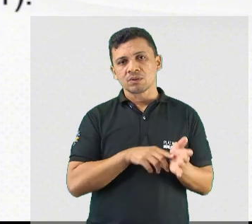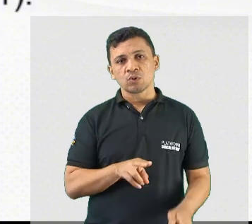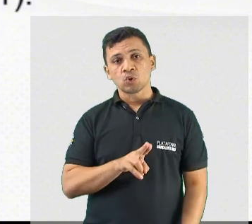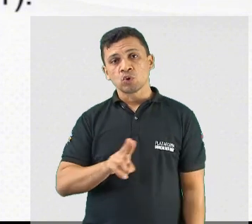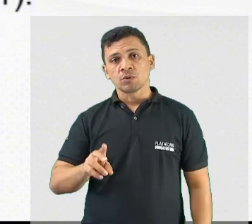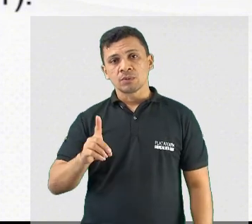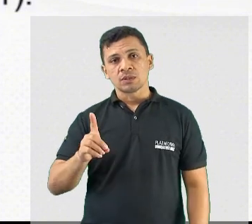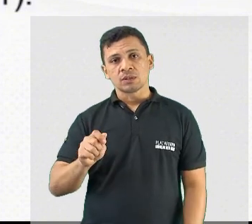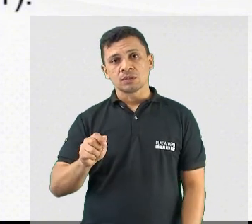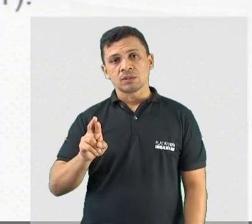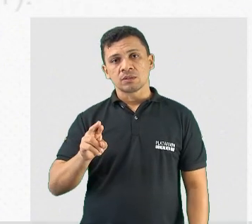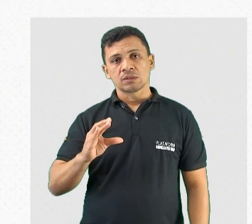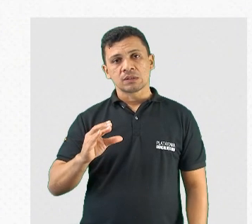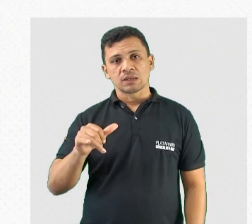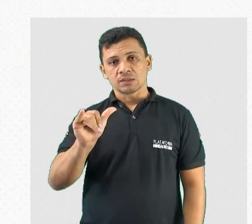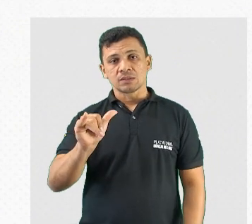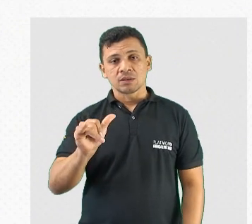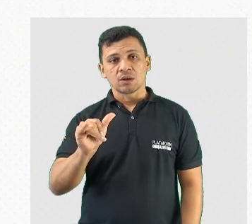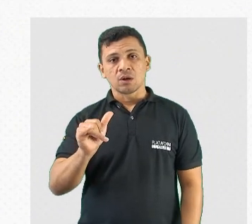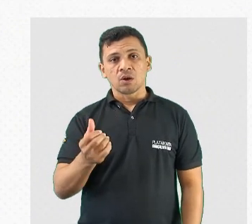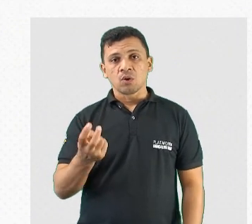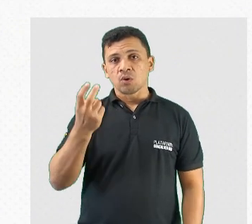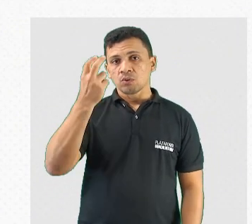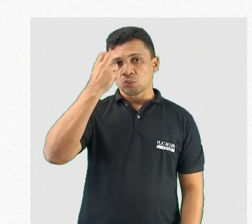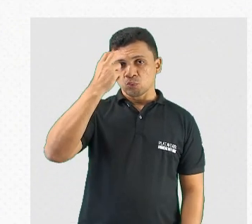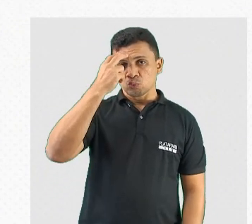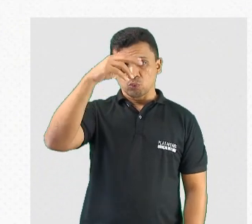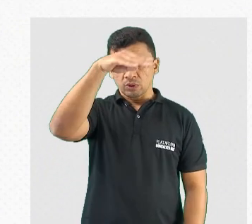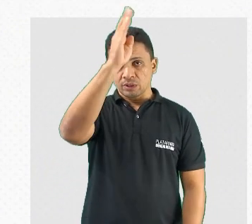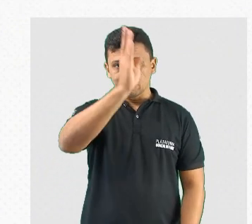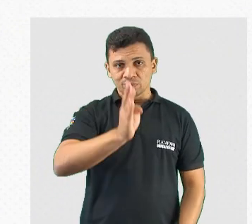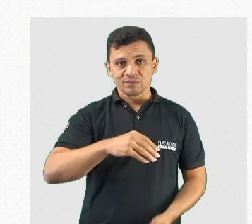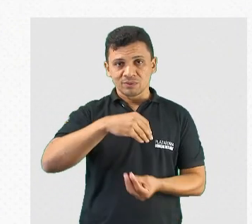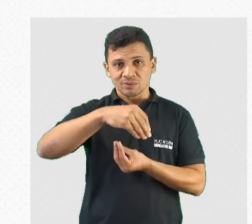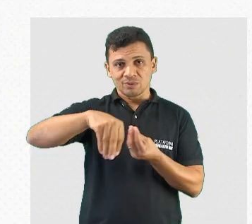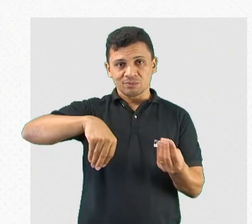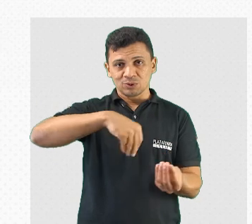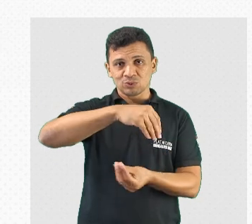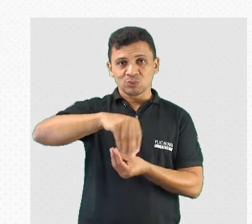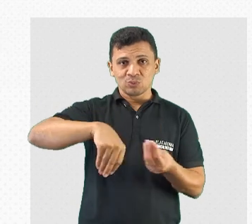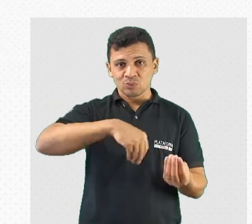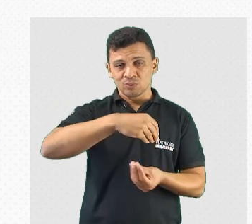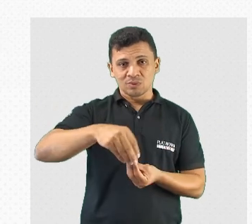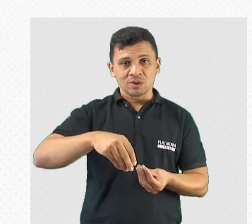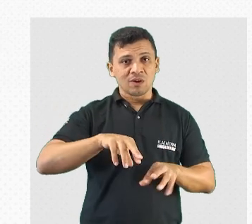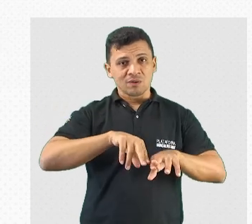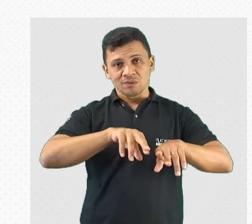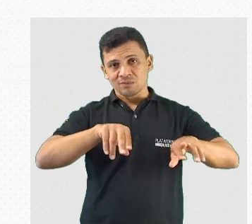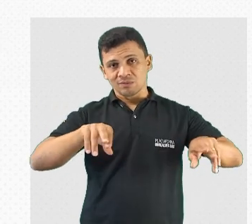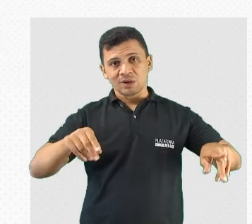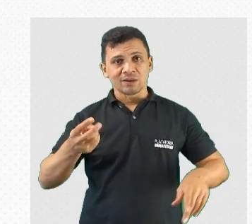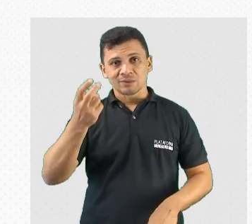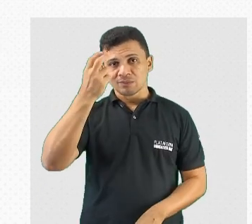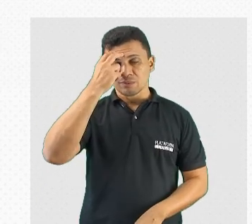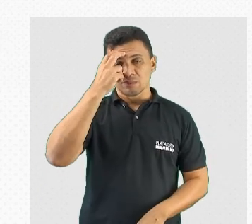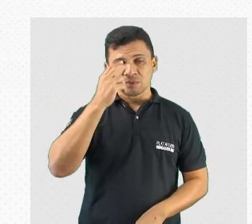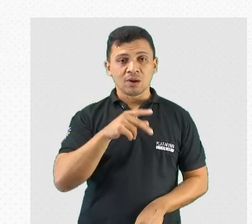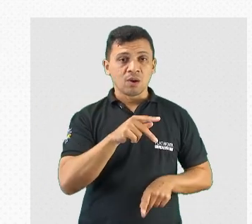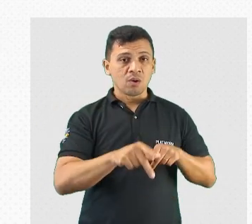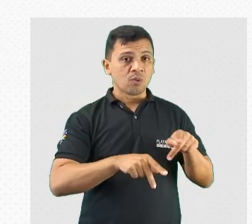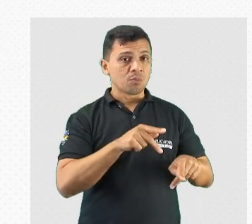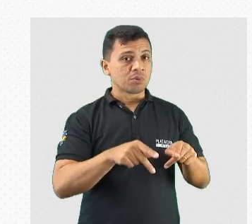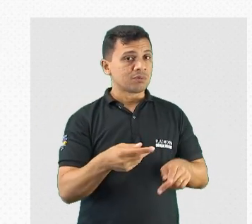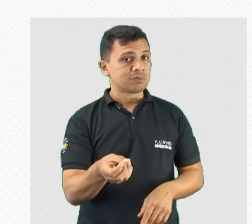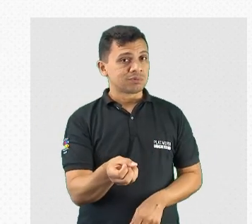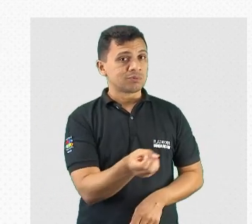suas publicações: nós somos uma cultura sincrética, ou seja, a mistura e comparação de várias outras culturas. Um povo novo,